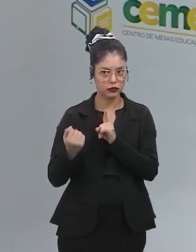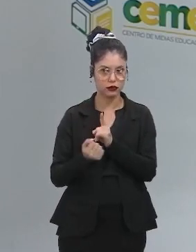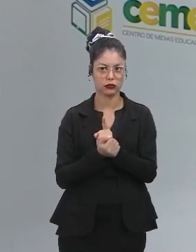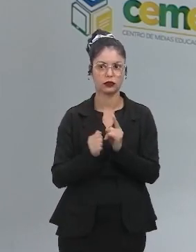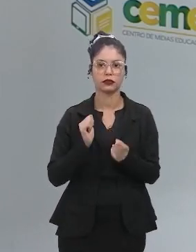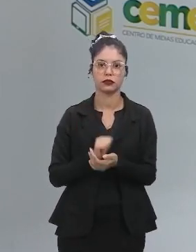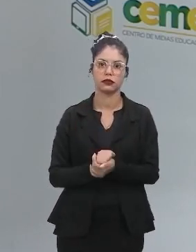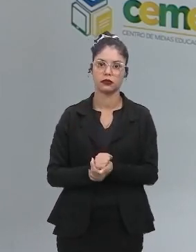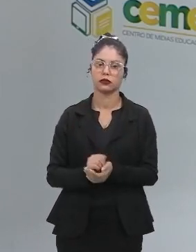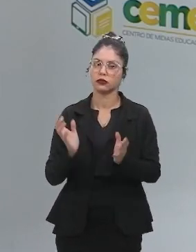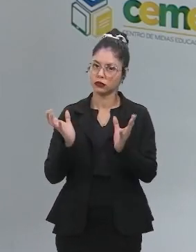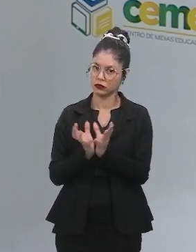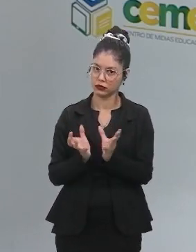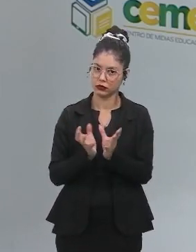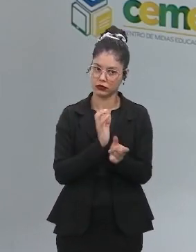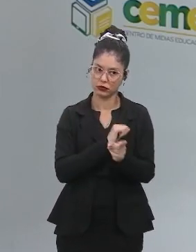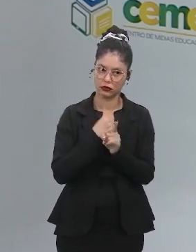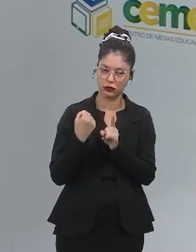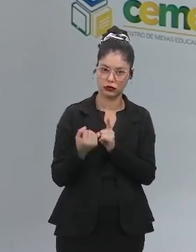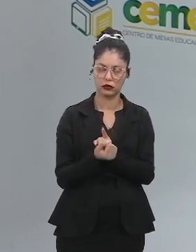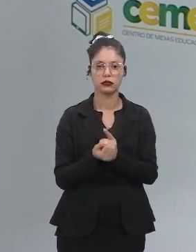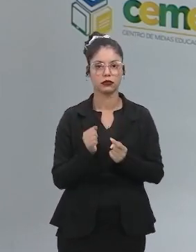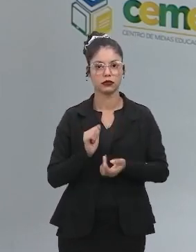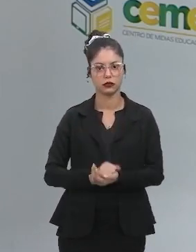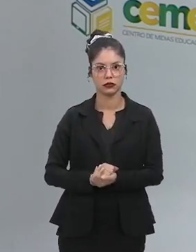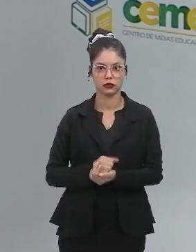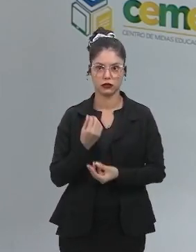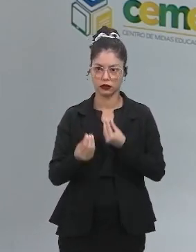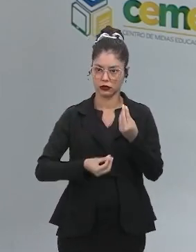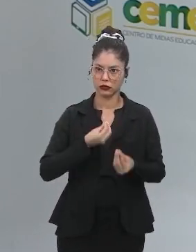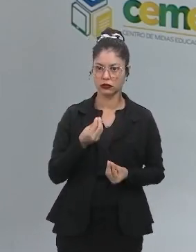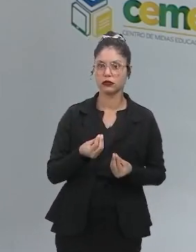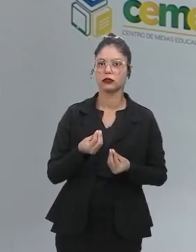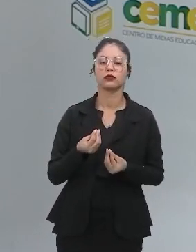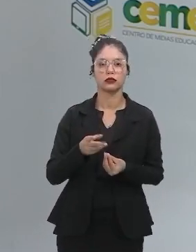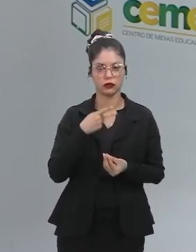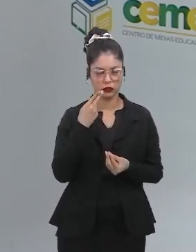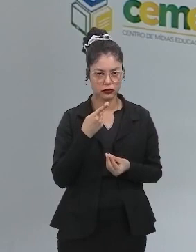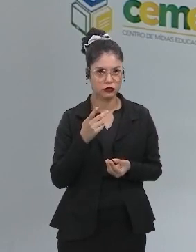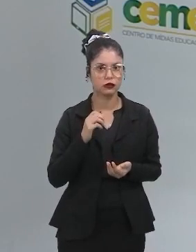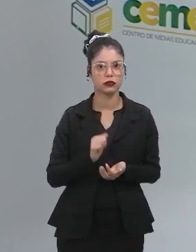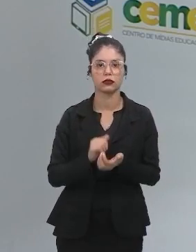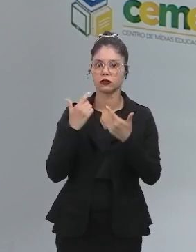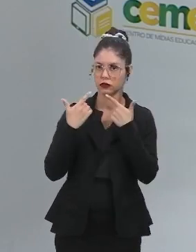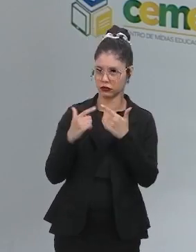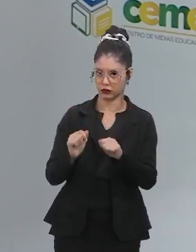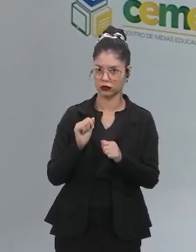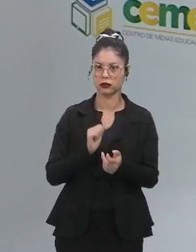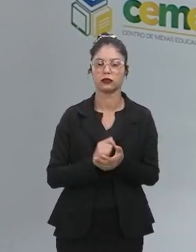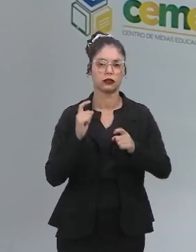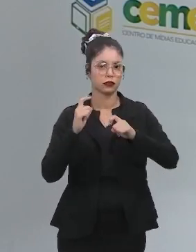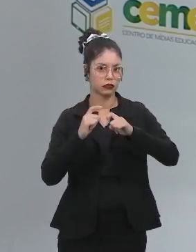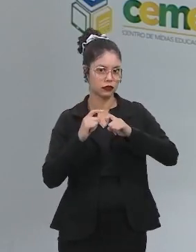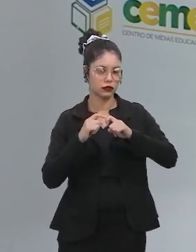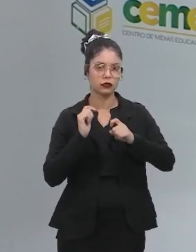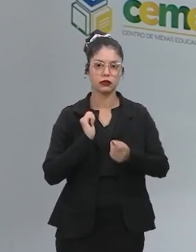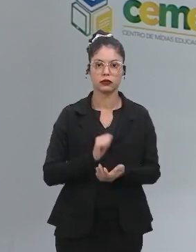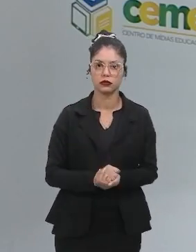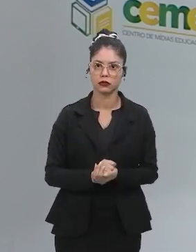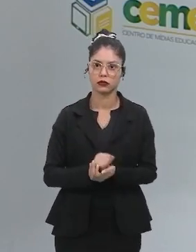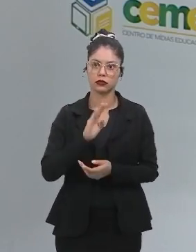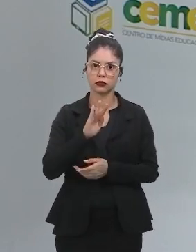Então, são esses grupos sociais de classe mais abastadas, como bem citou, a linguagem dos médicos, a linguagem